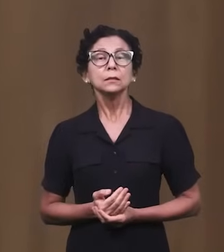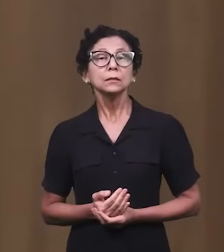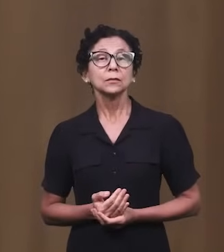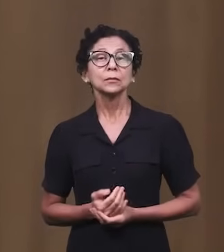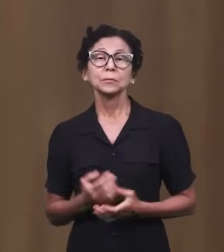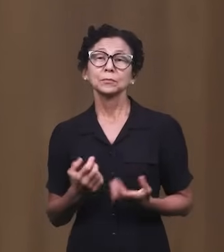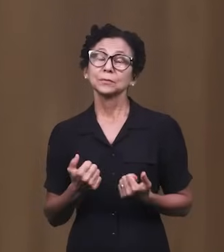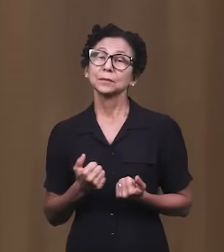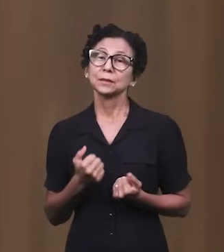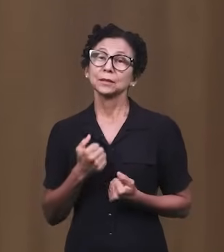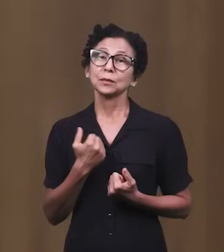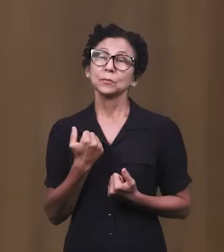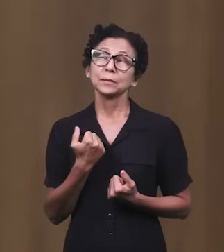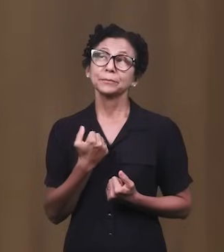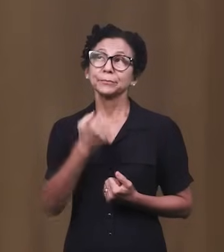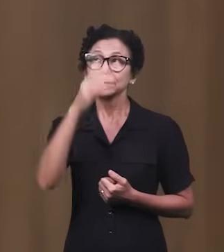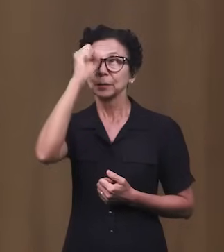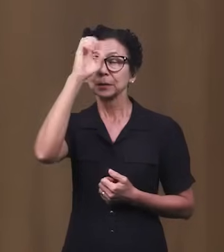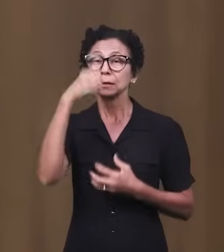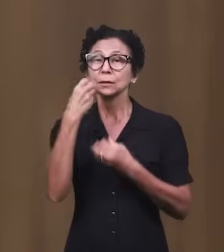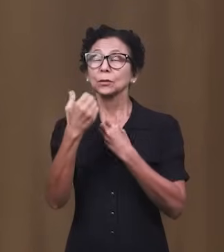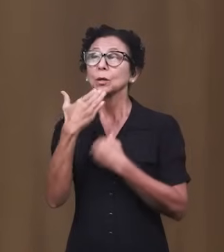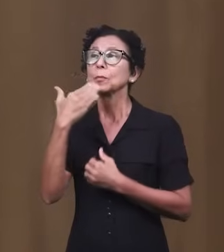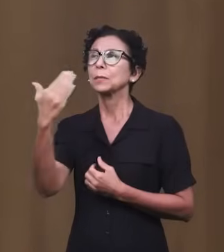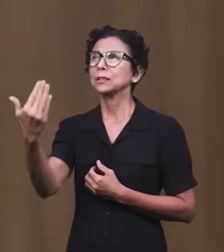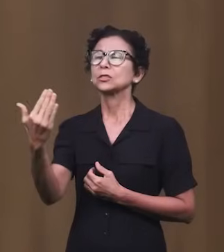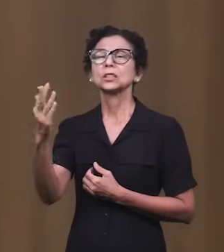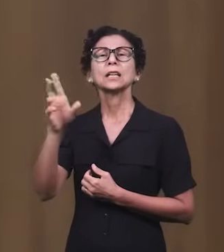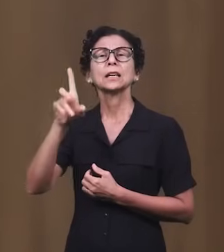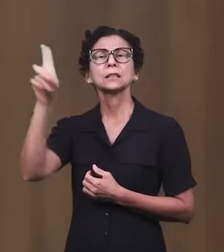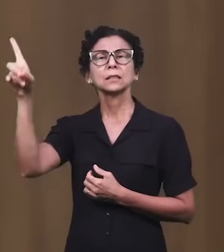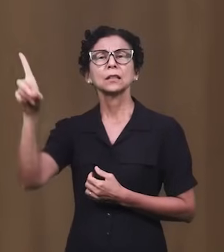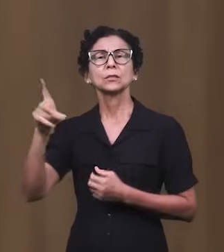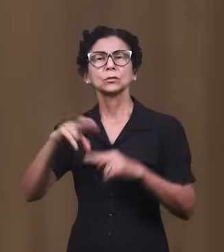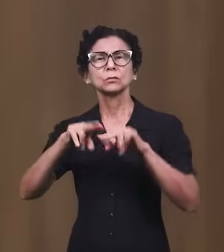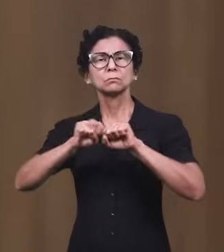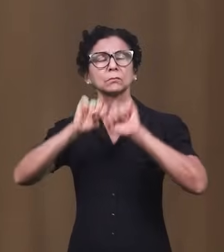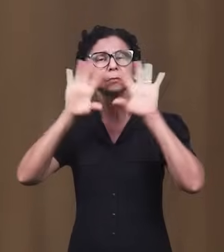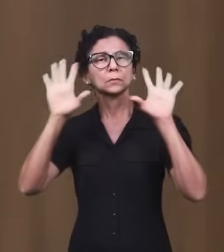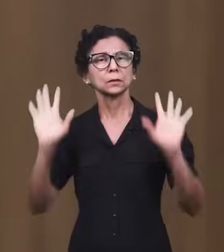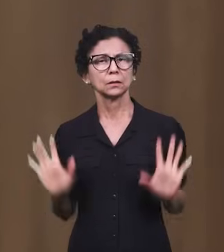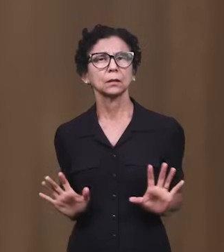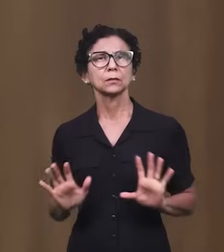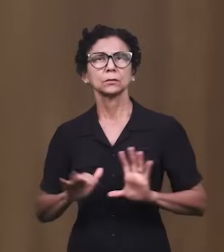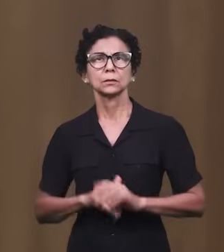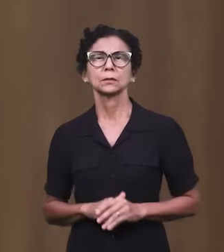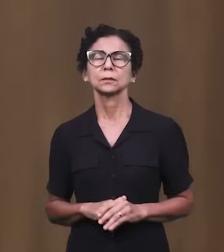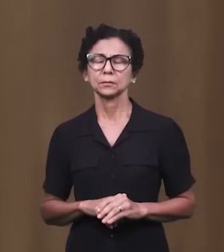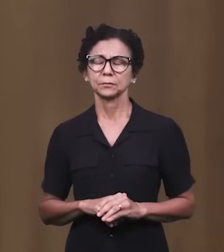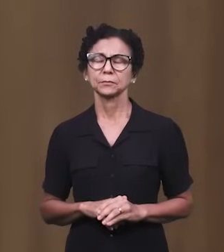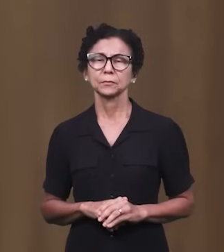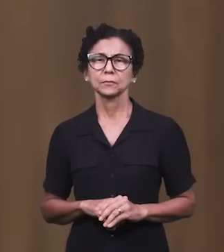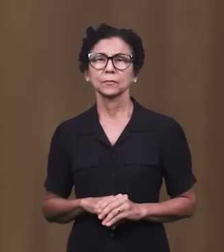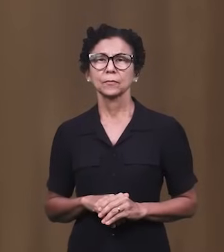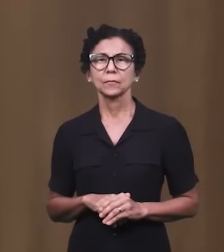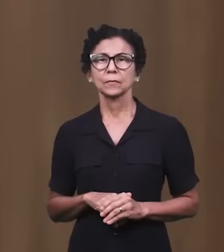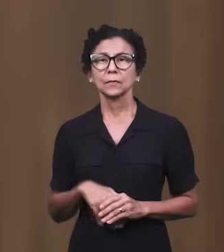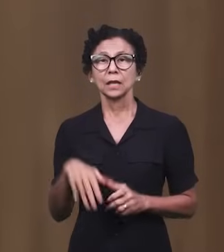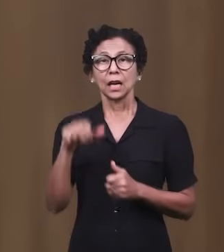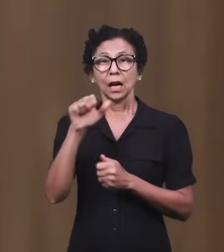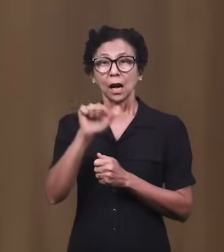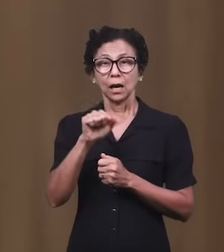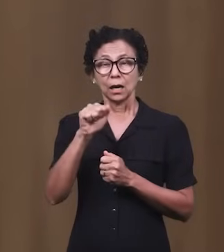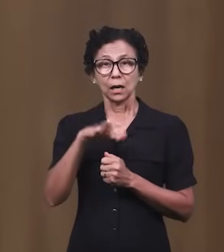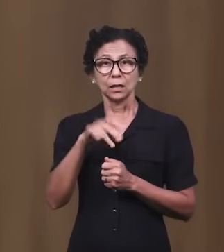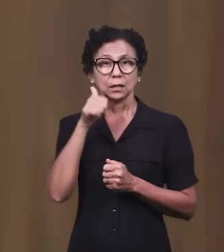como pedir, né? Pedir de uma forma clara, e a oração de Ana foi bem definida. Ela disse ao Senhor o que ela